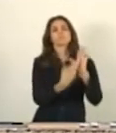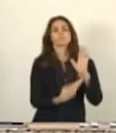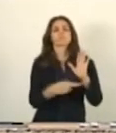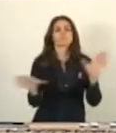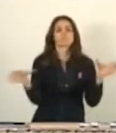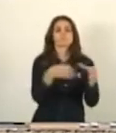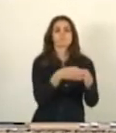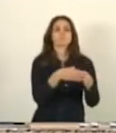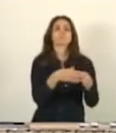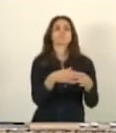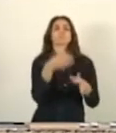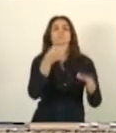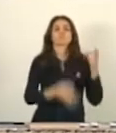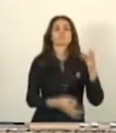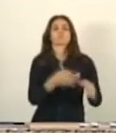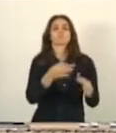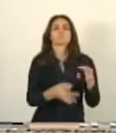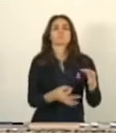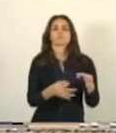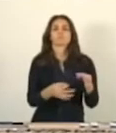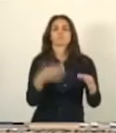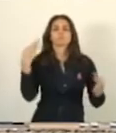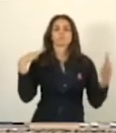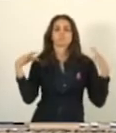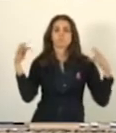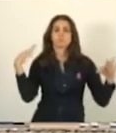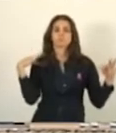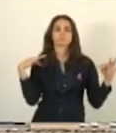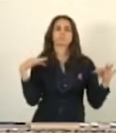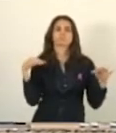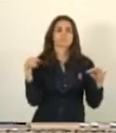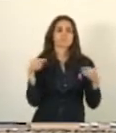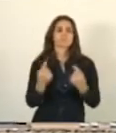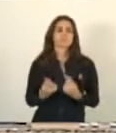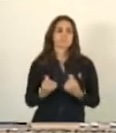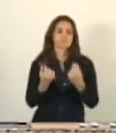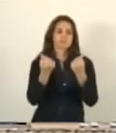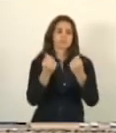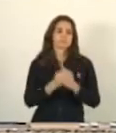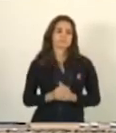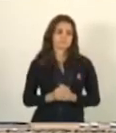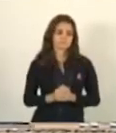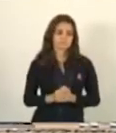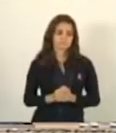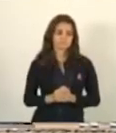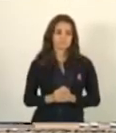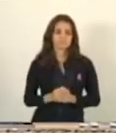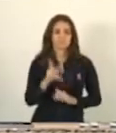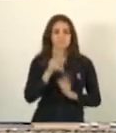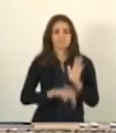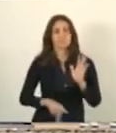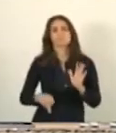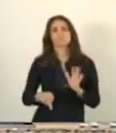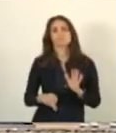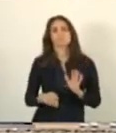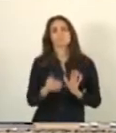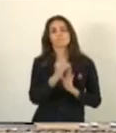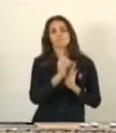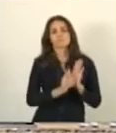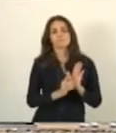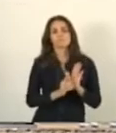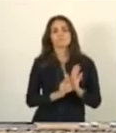as comissões de Justiça, Turismo e Finanças. Próximo item, projeto de decreto legislativo da mesa